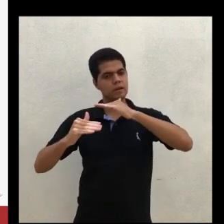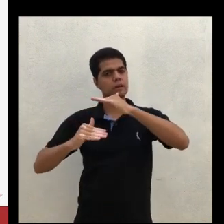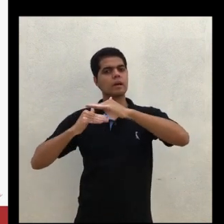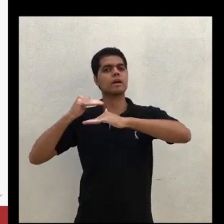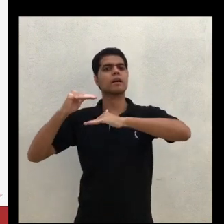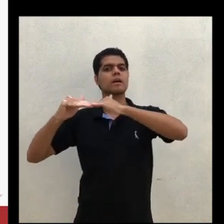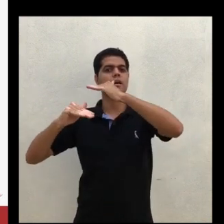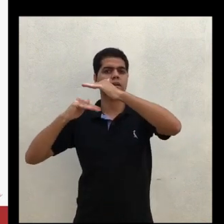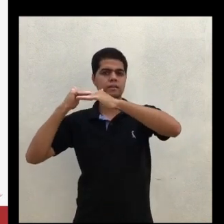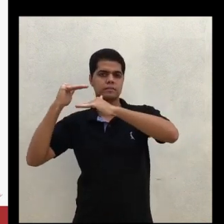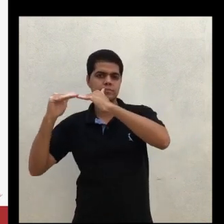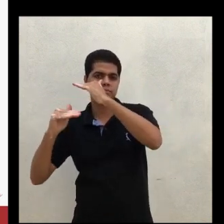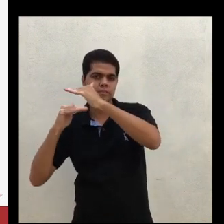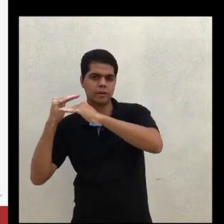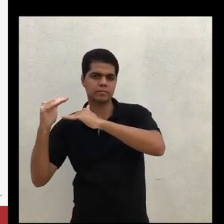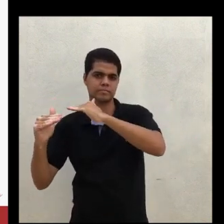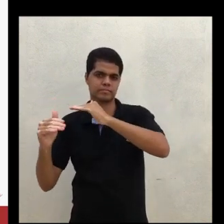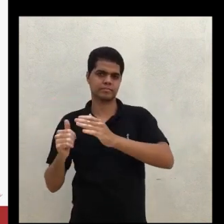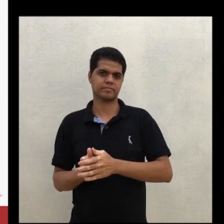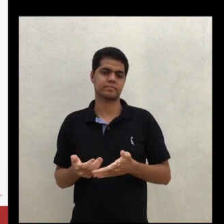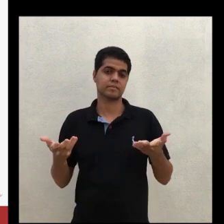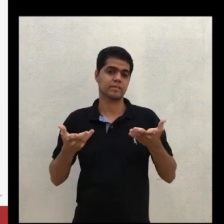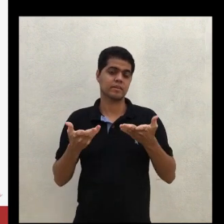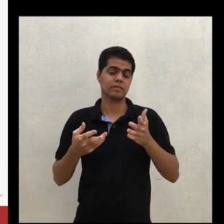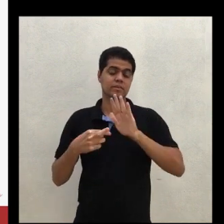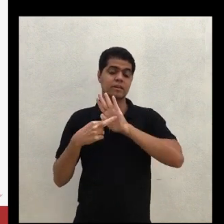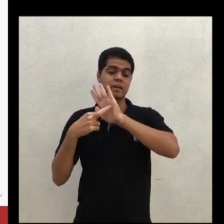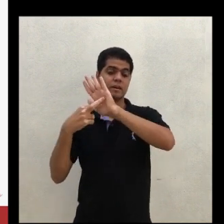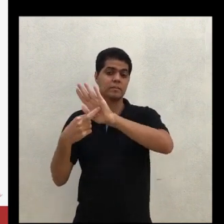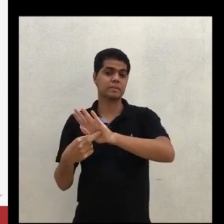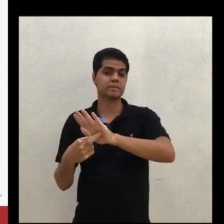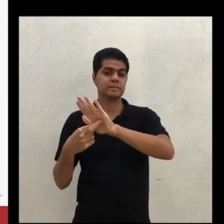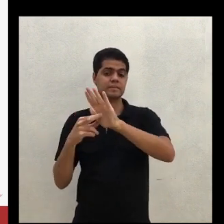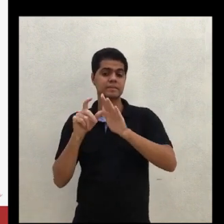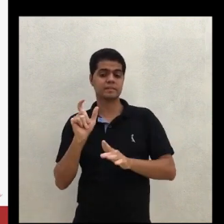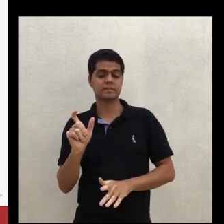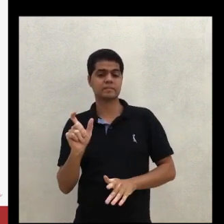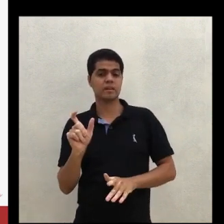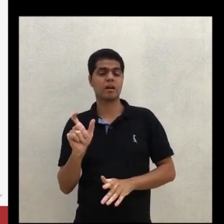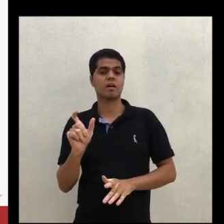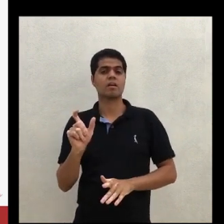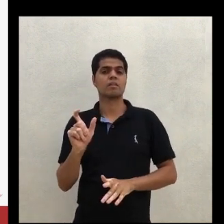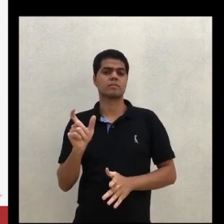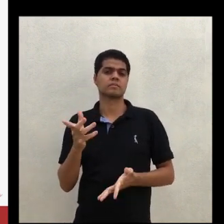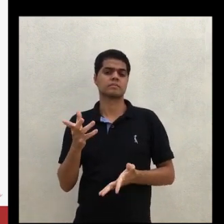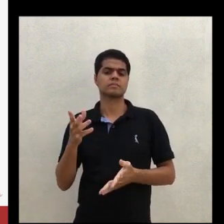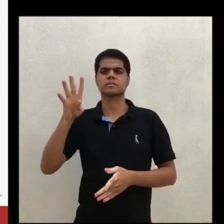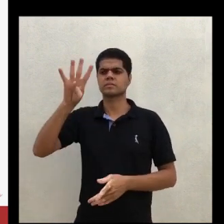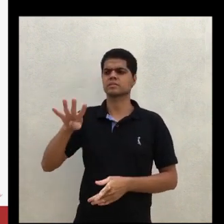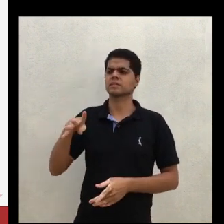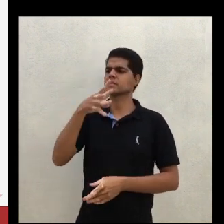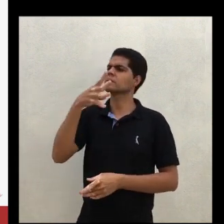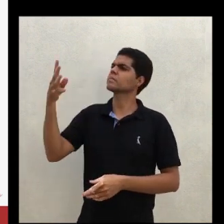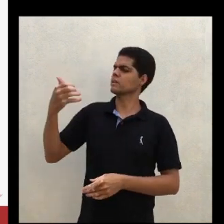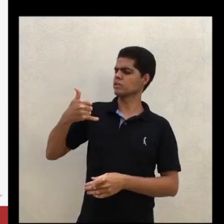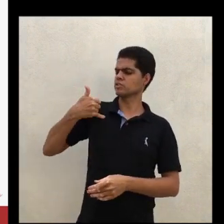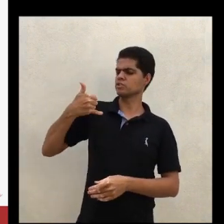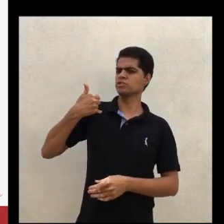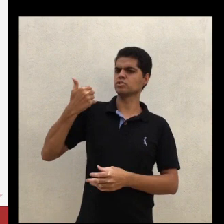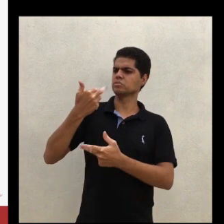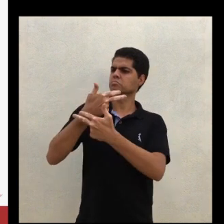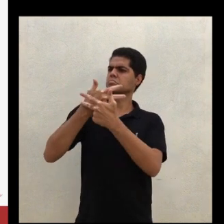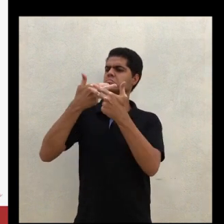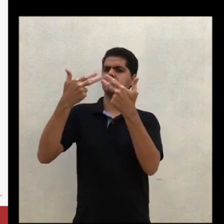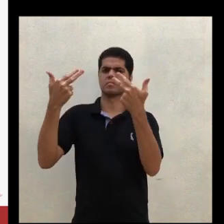fuzzy. Para essa tabela de classificação etária, tá? A gente tem o seguinte: criança,